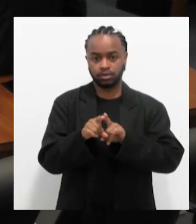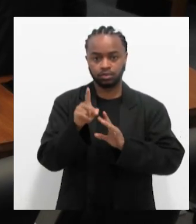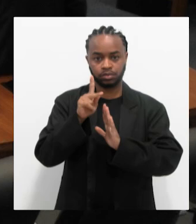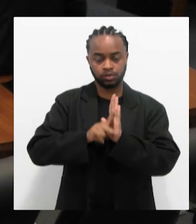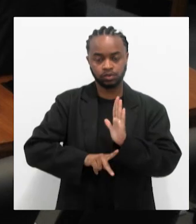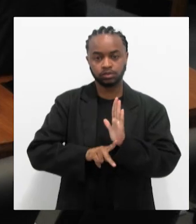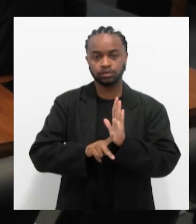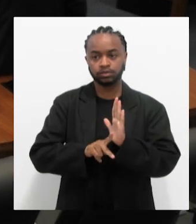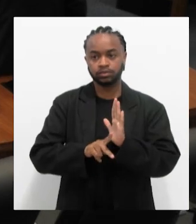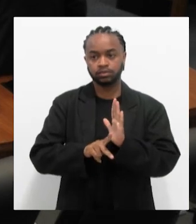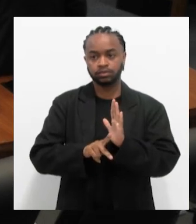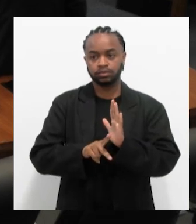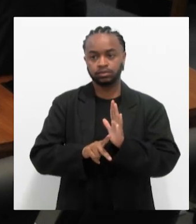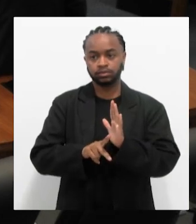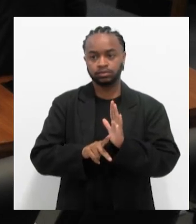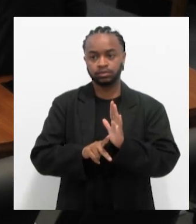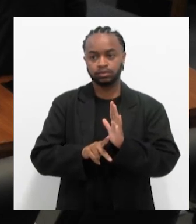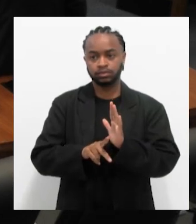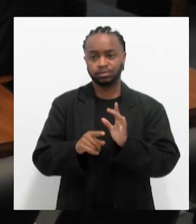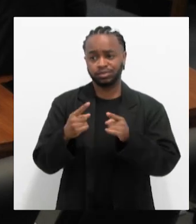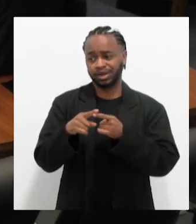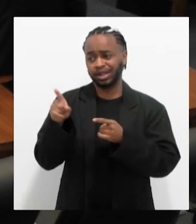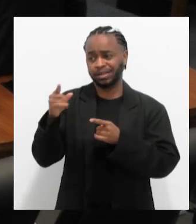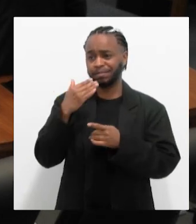já que ela clamou aos céus,